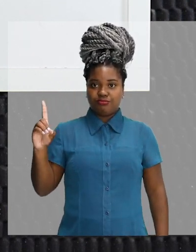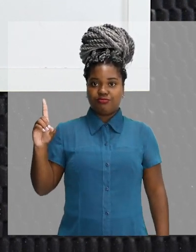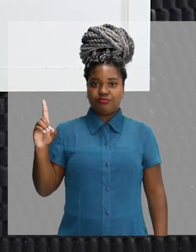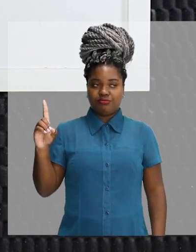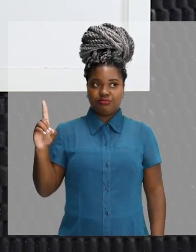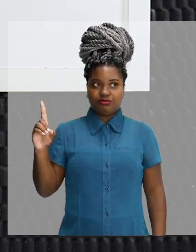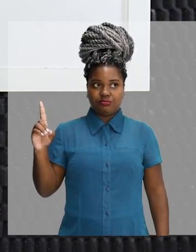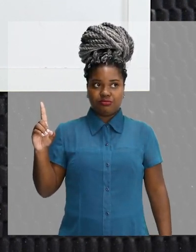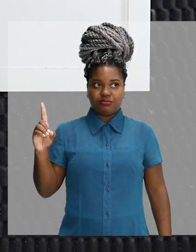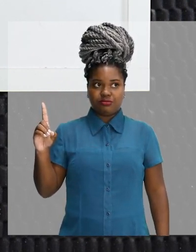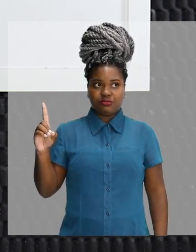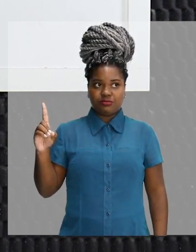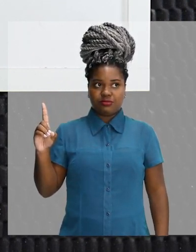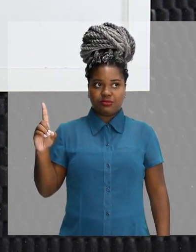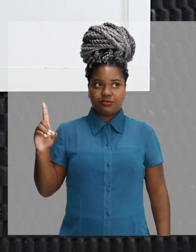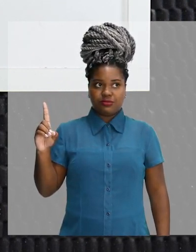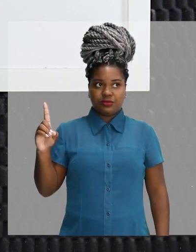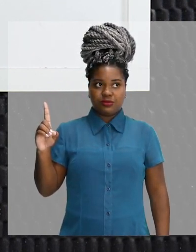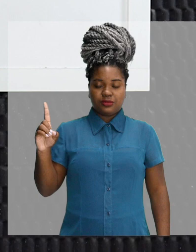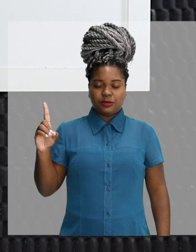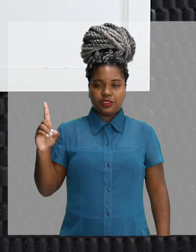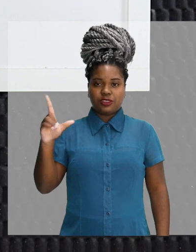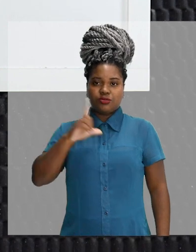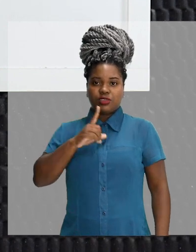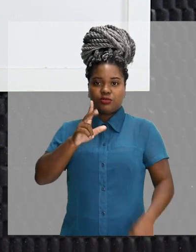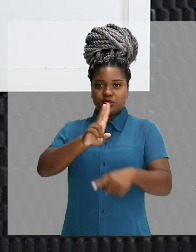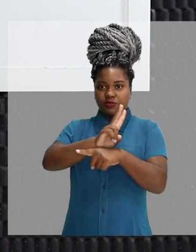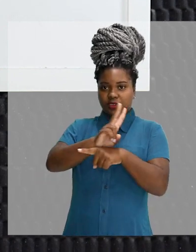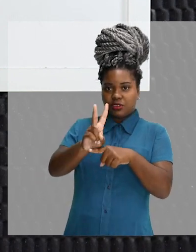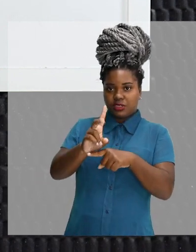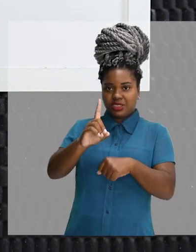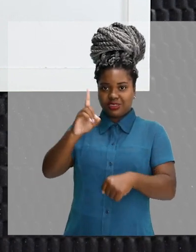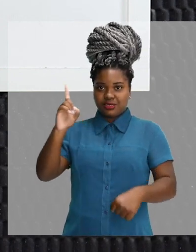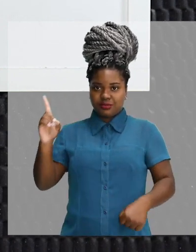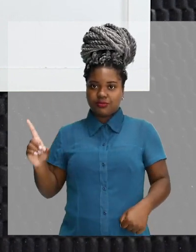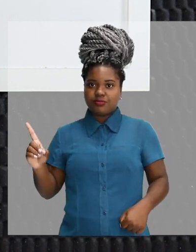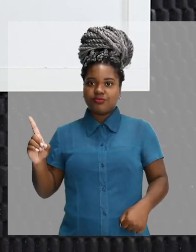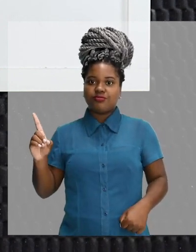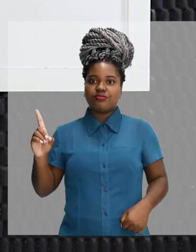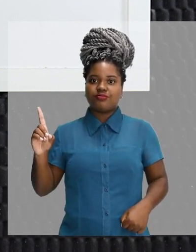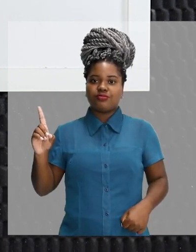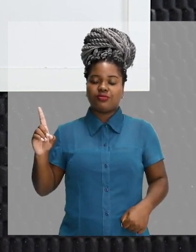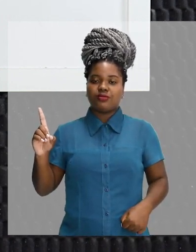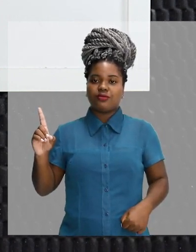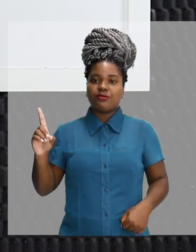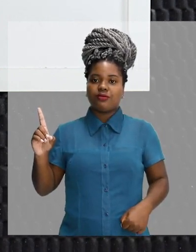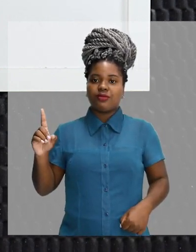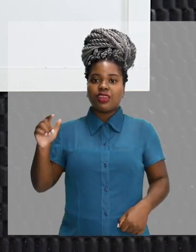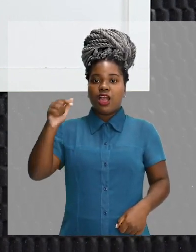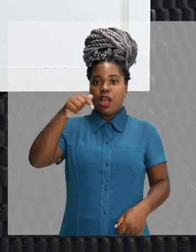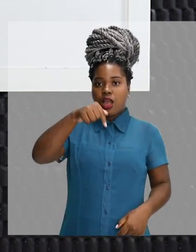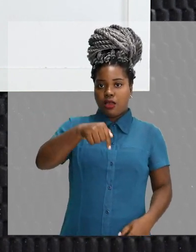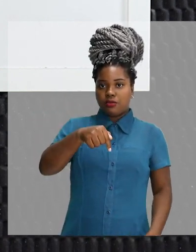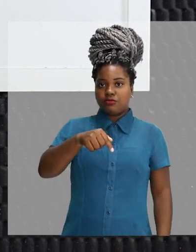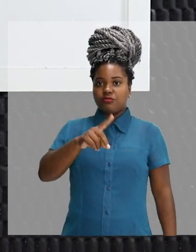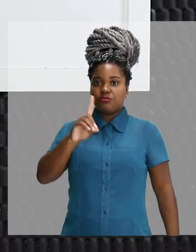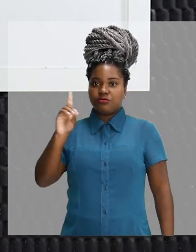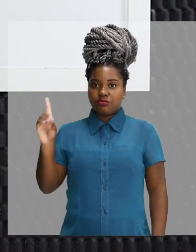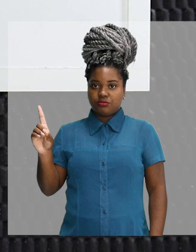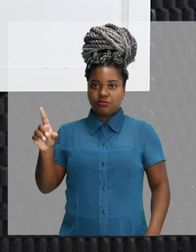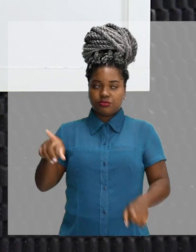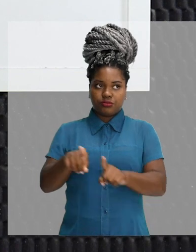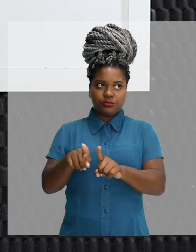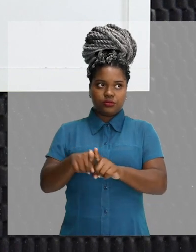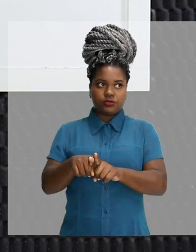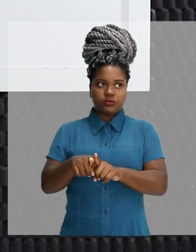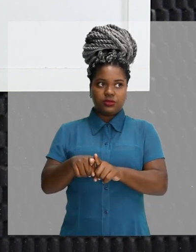teremos o vetor, quantidade de movimento, também apontando para a direita, certo? Aqui na posição 2,